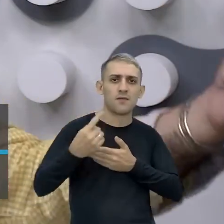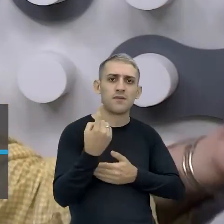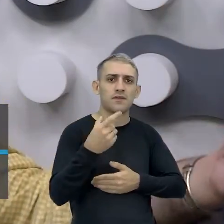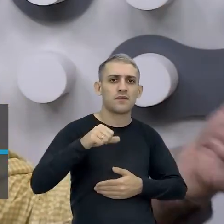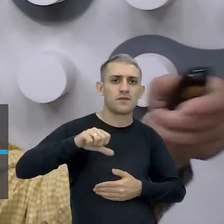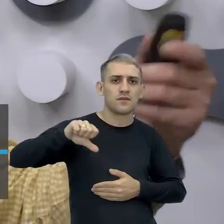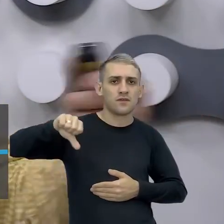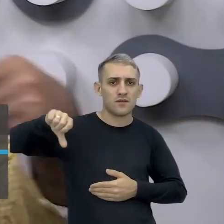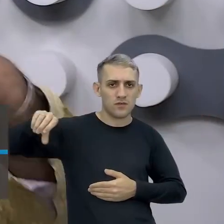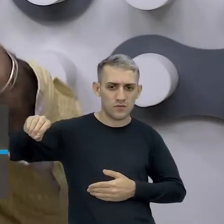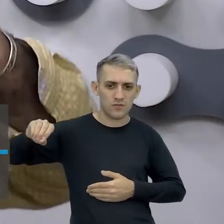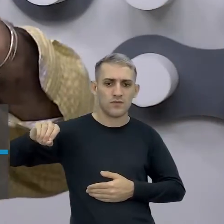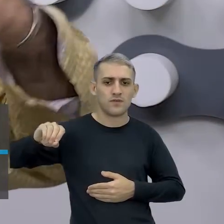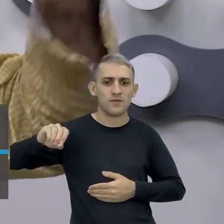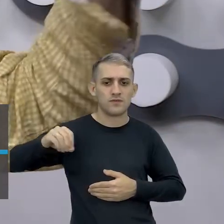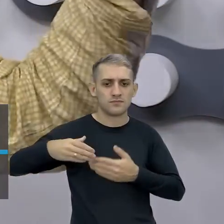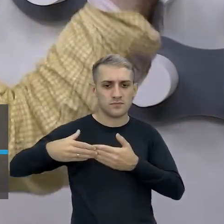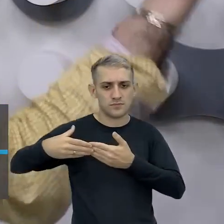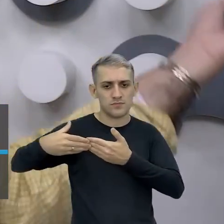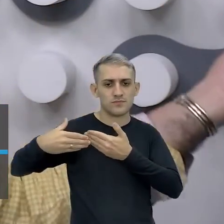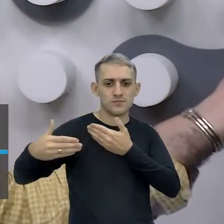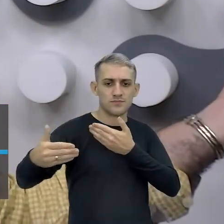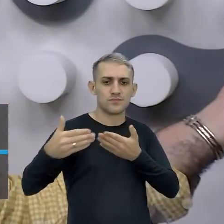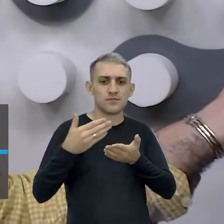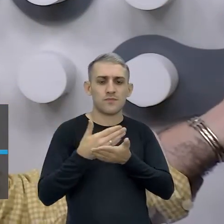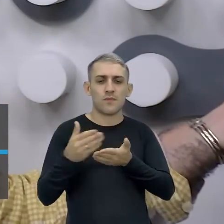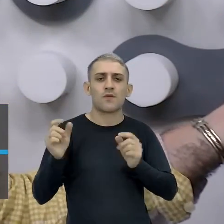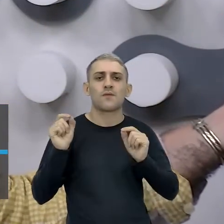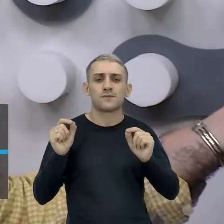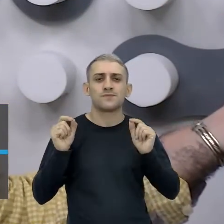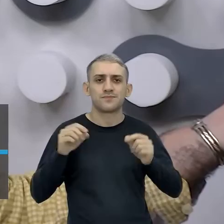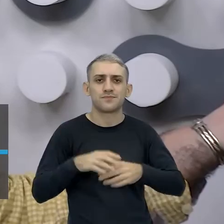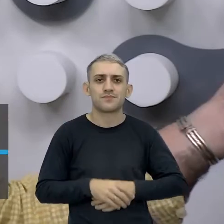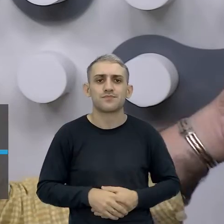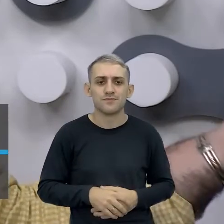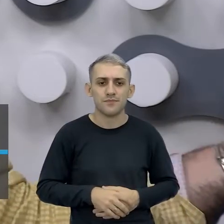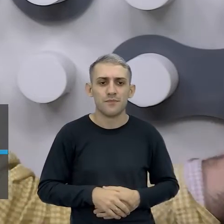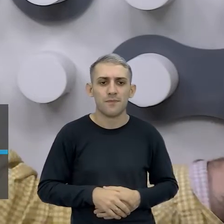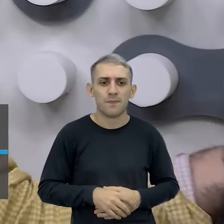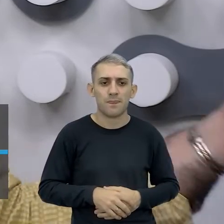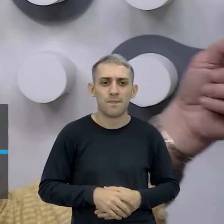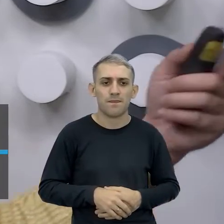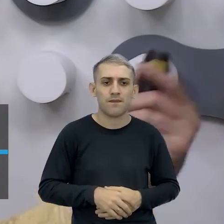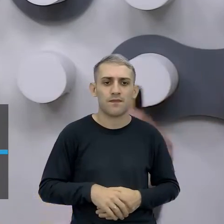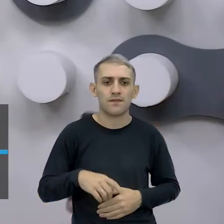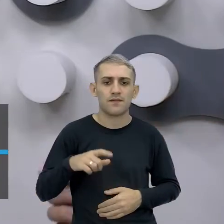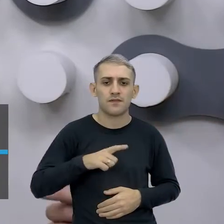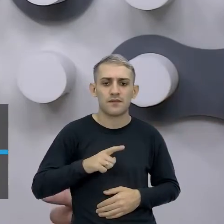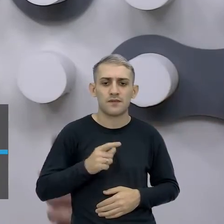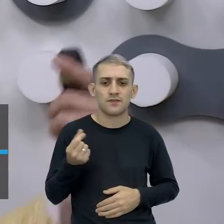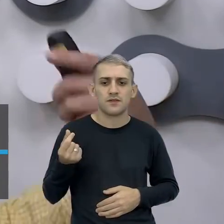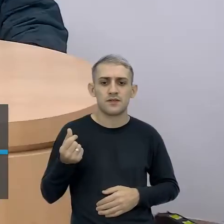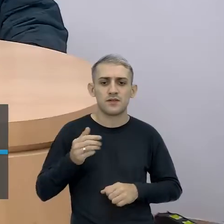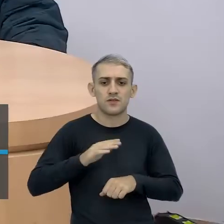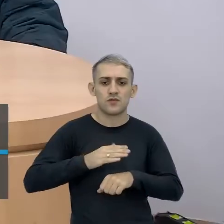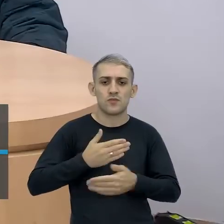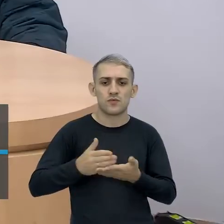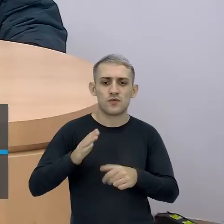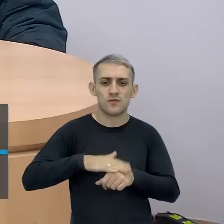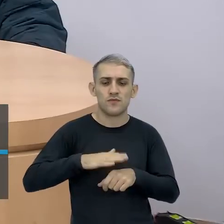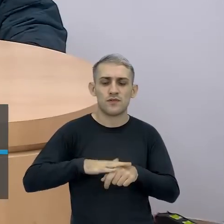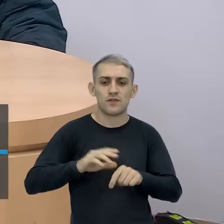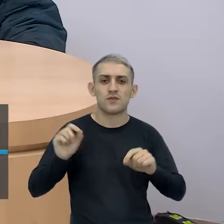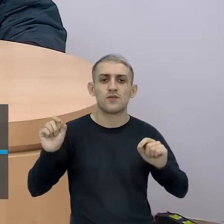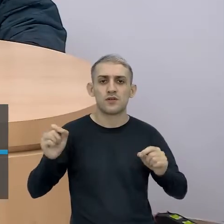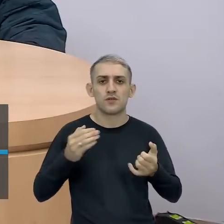por coincidência tem tudo a ver com a abertura econômica e a globalização, o que os nossos capitais começaram a fazer? Começaram a